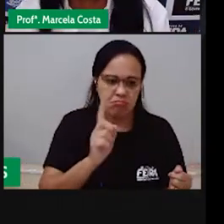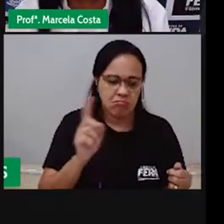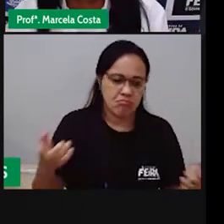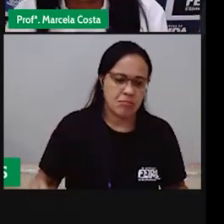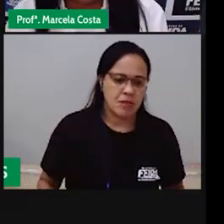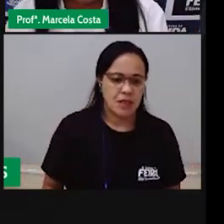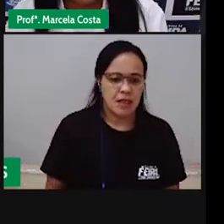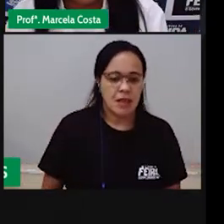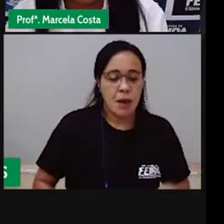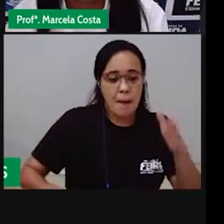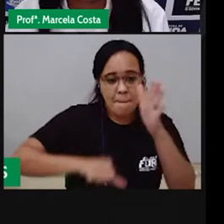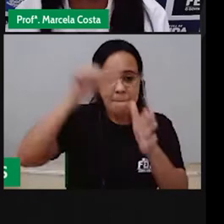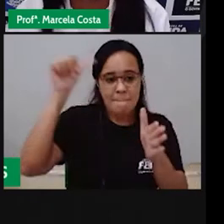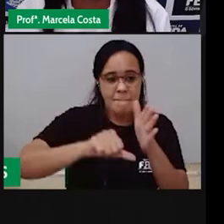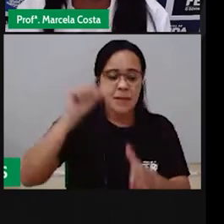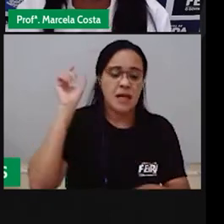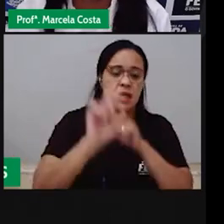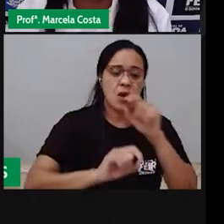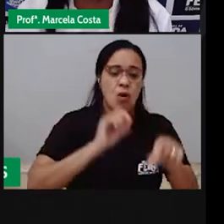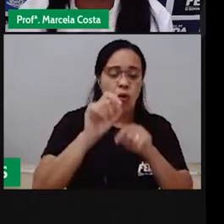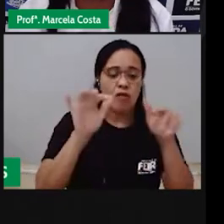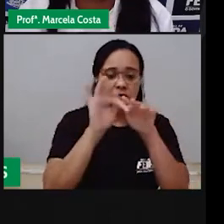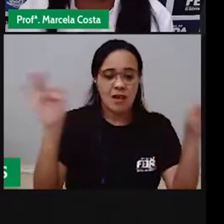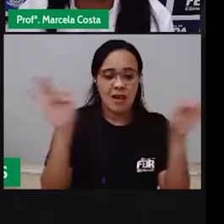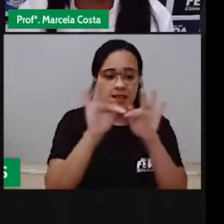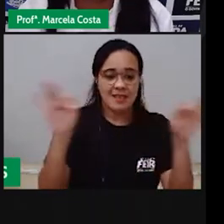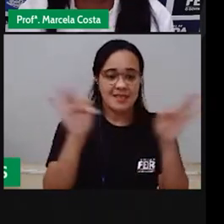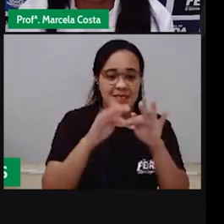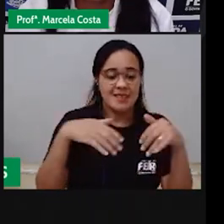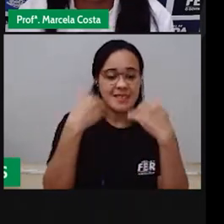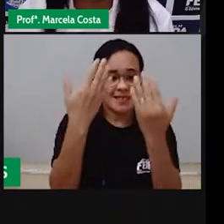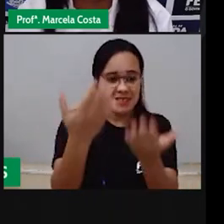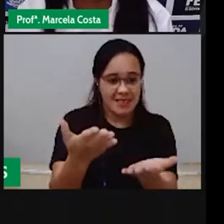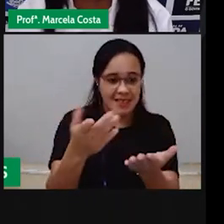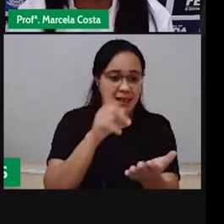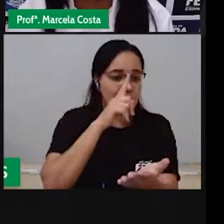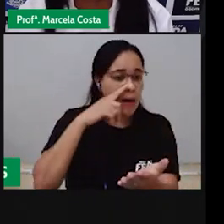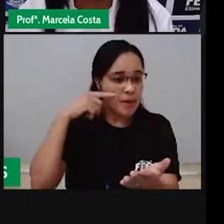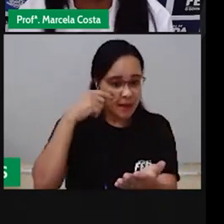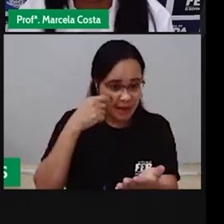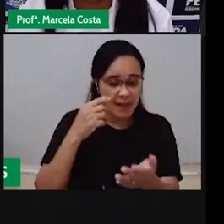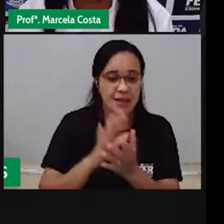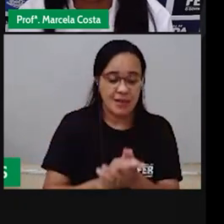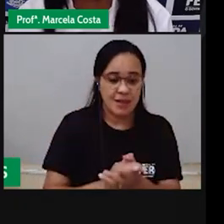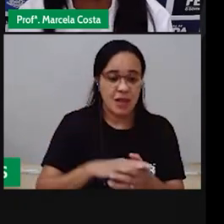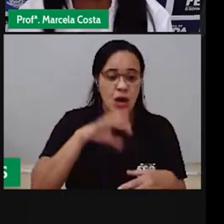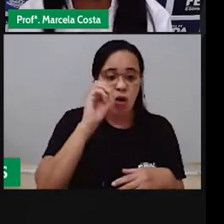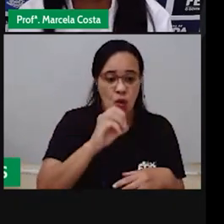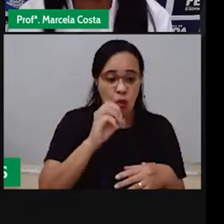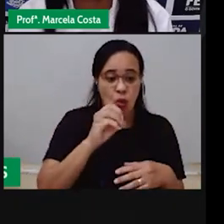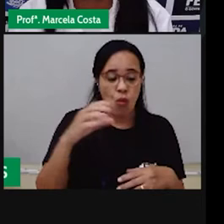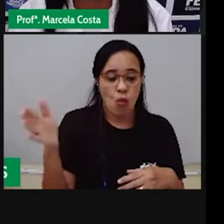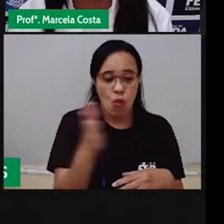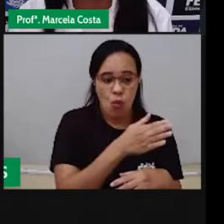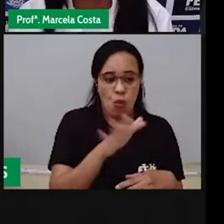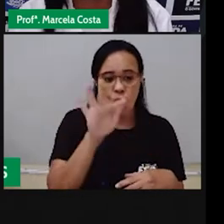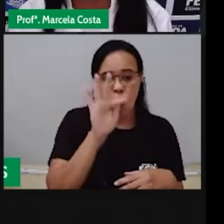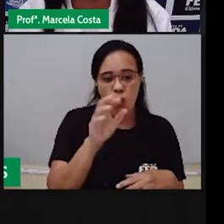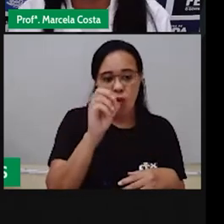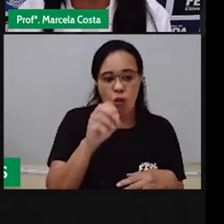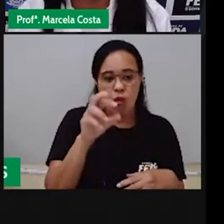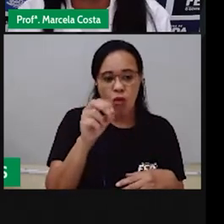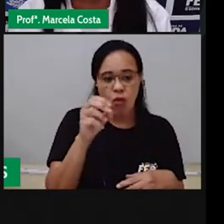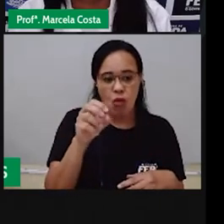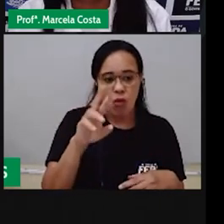Então, a primeira frase que a gente formulou aí foi essa. O forró é